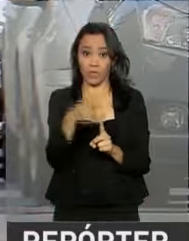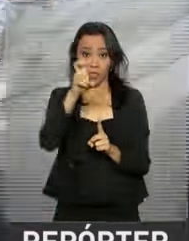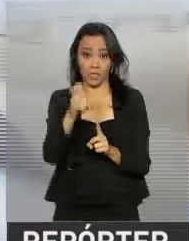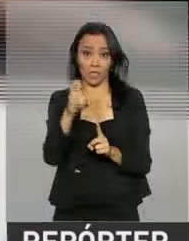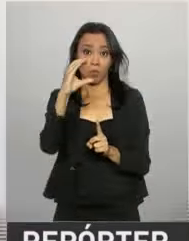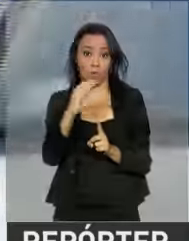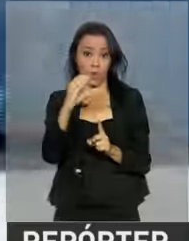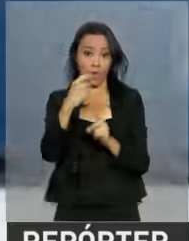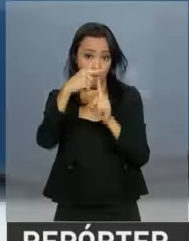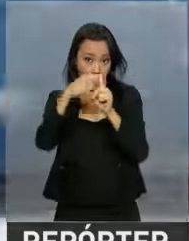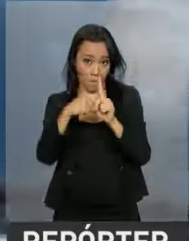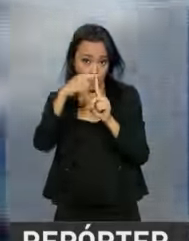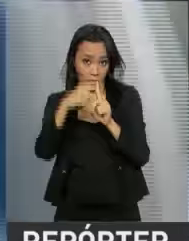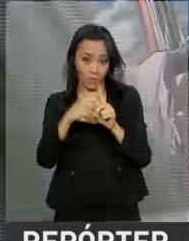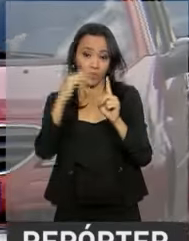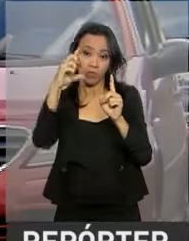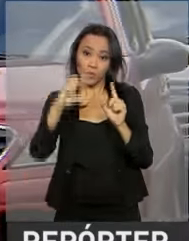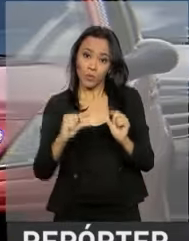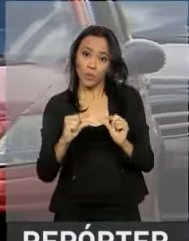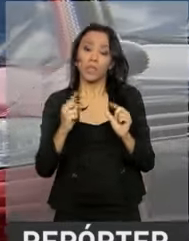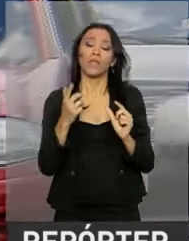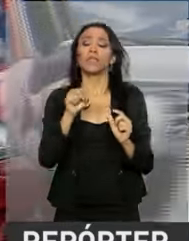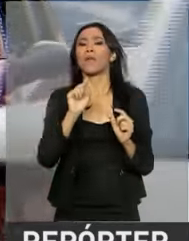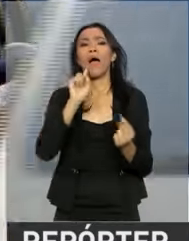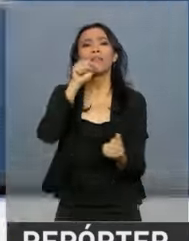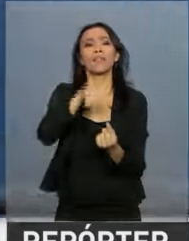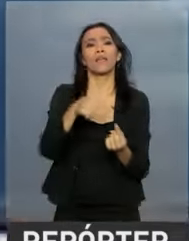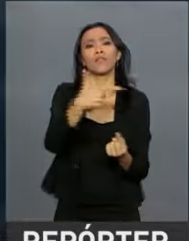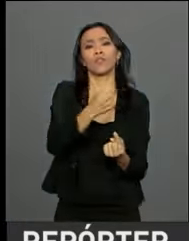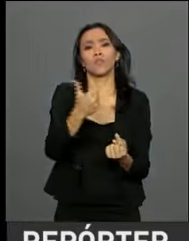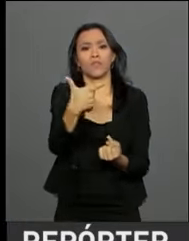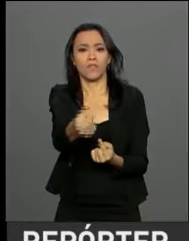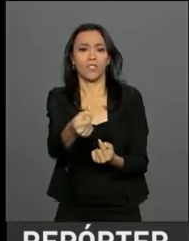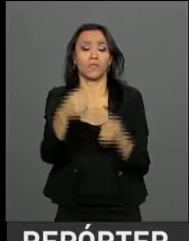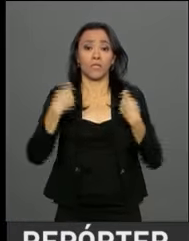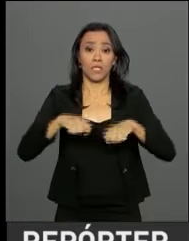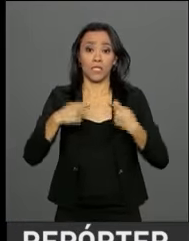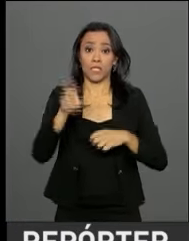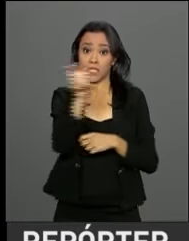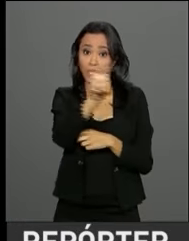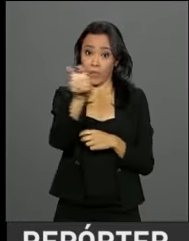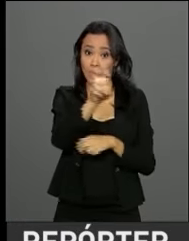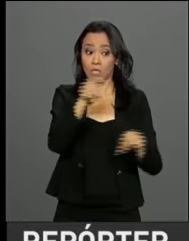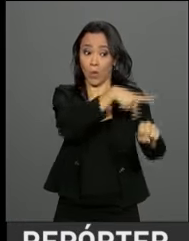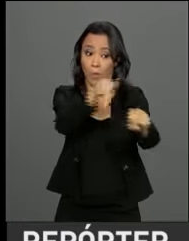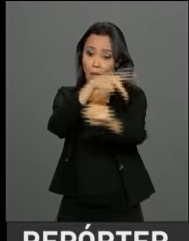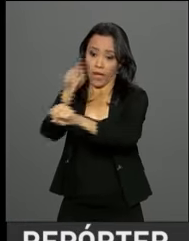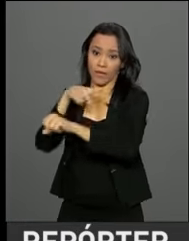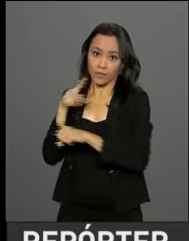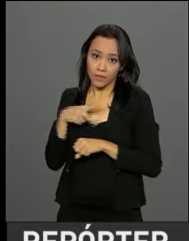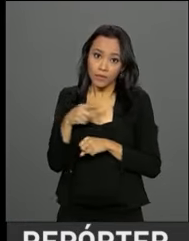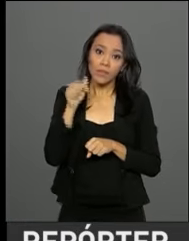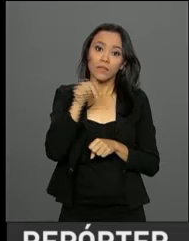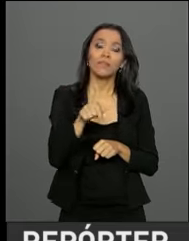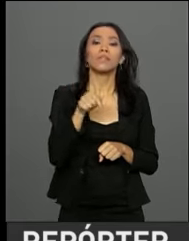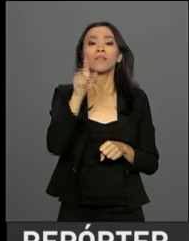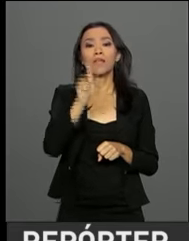entrar em vigor a partir de 2020, é necessário que pelo menos 55 países, que